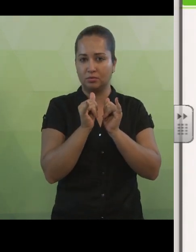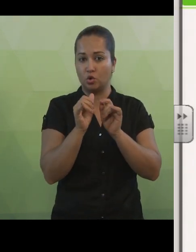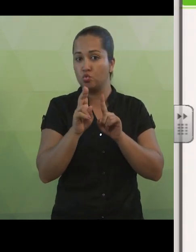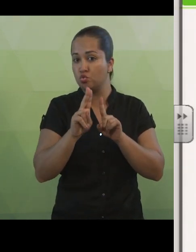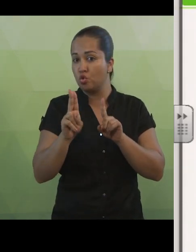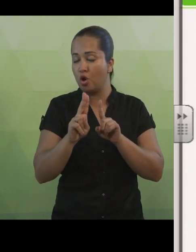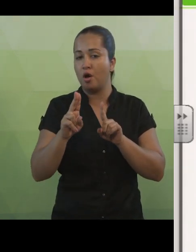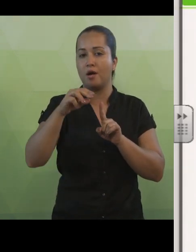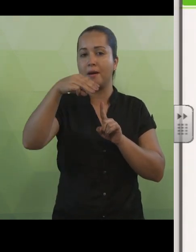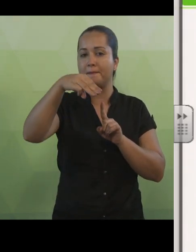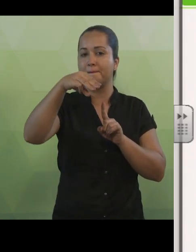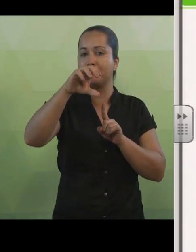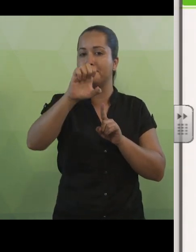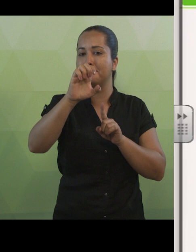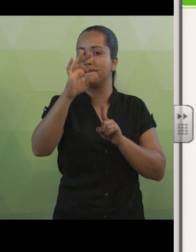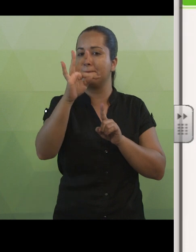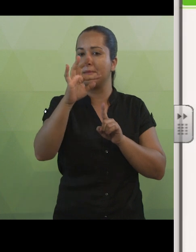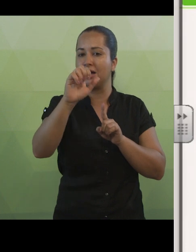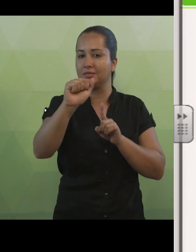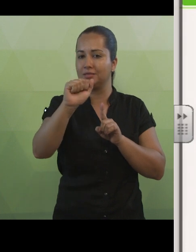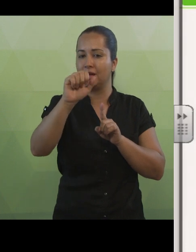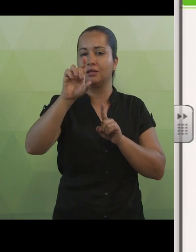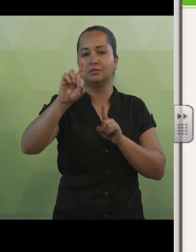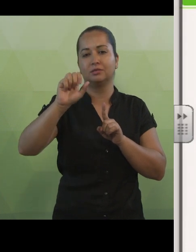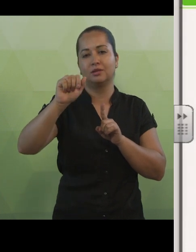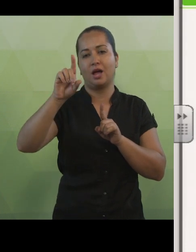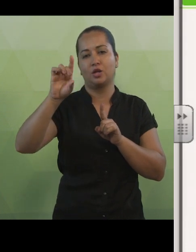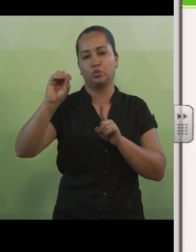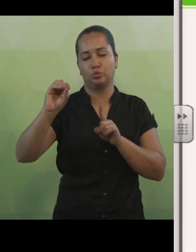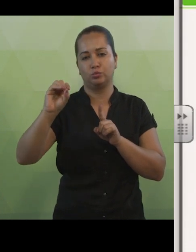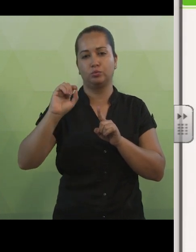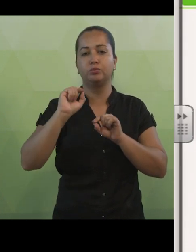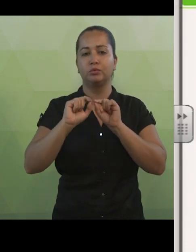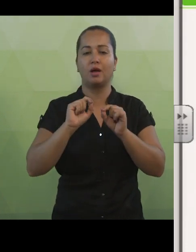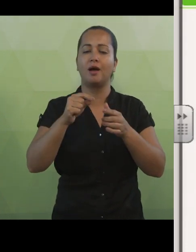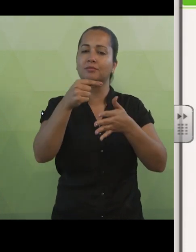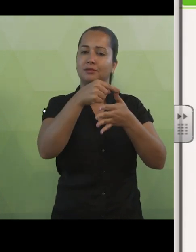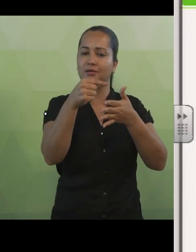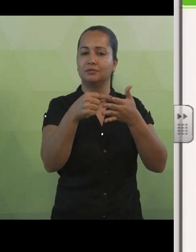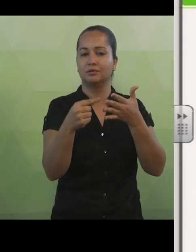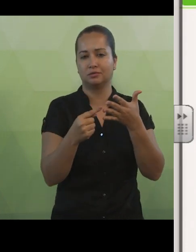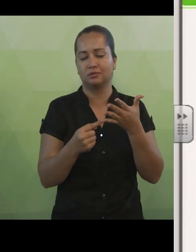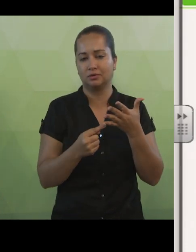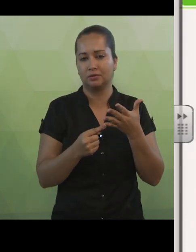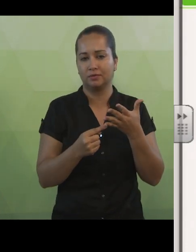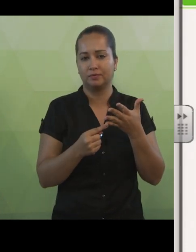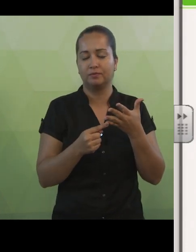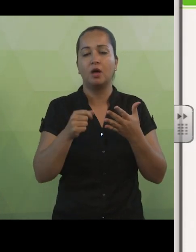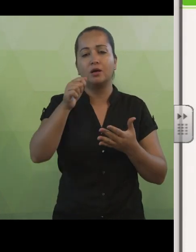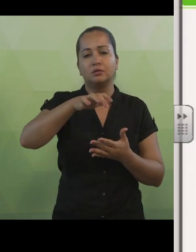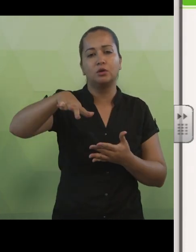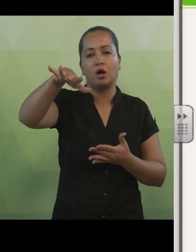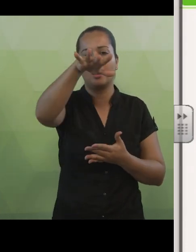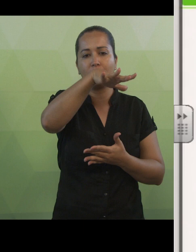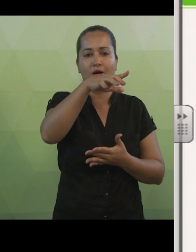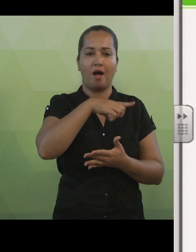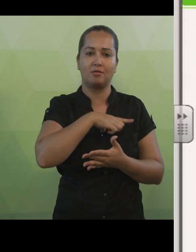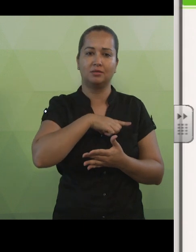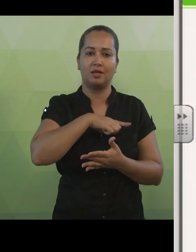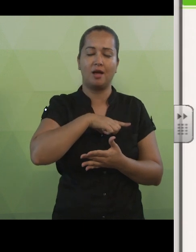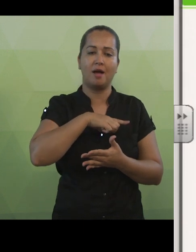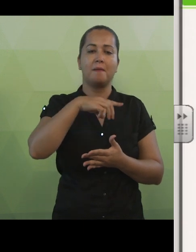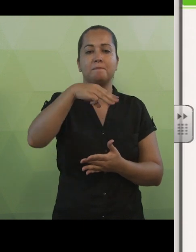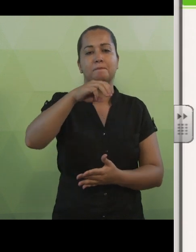metadados. Metadado é um dado a respeito dos dados. Então, o catálogo global é cheio de